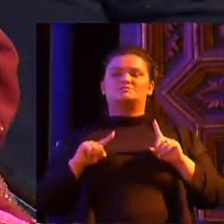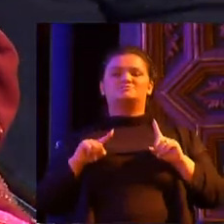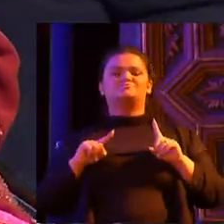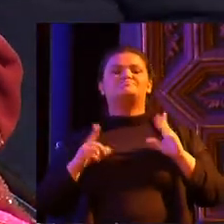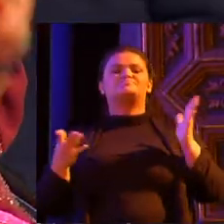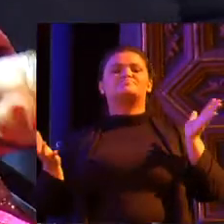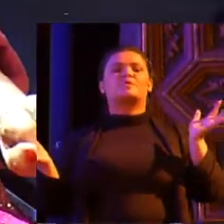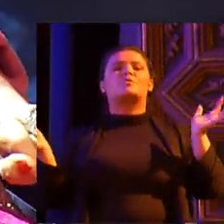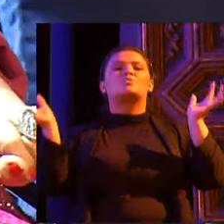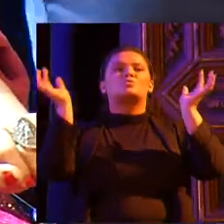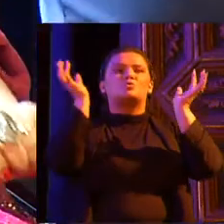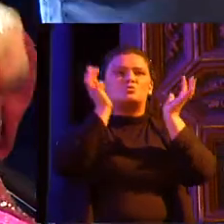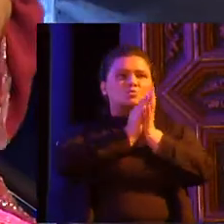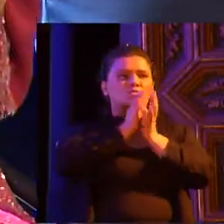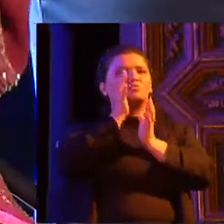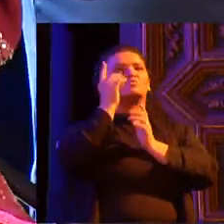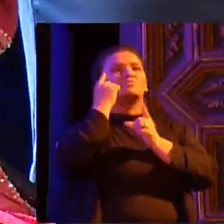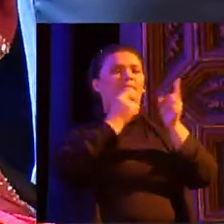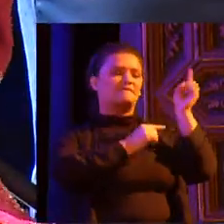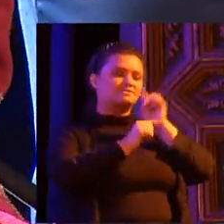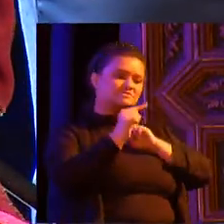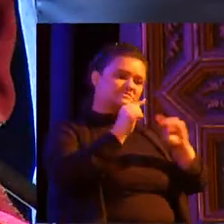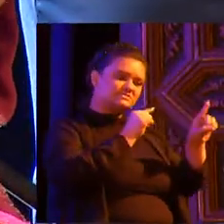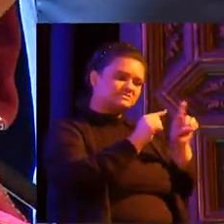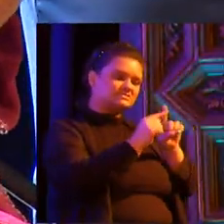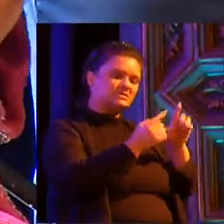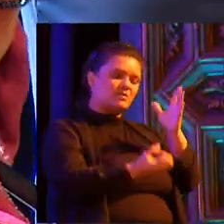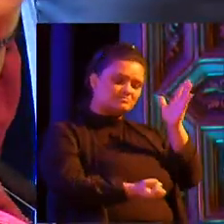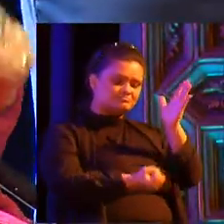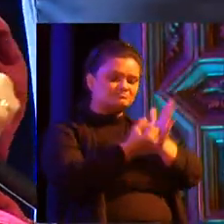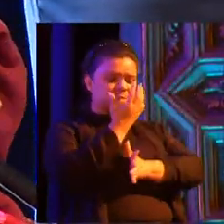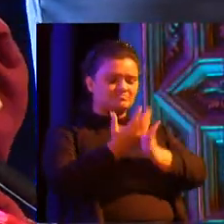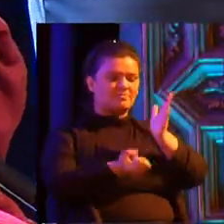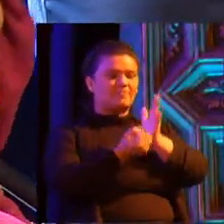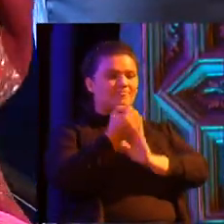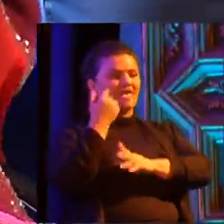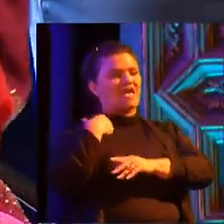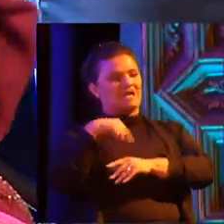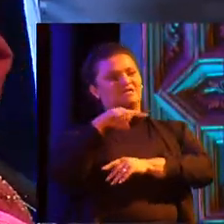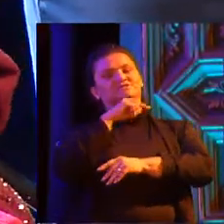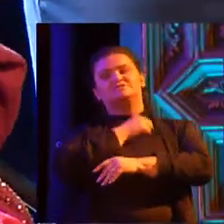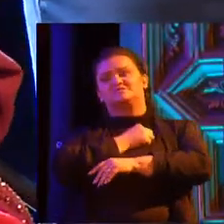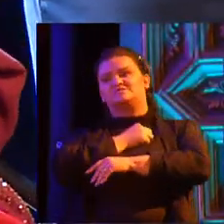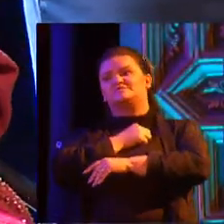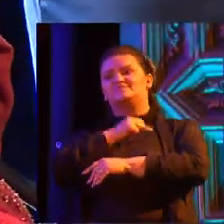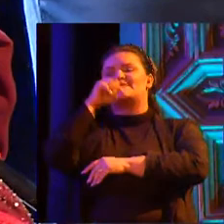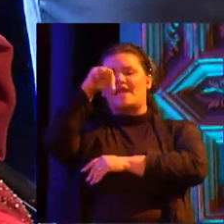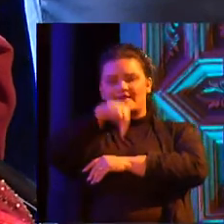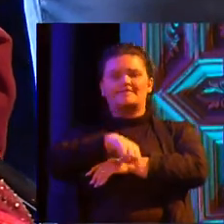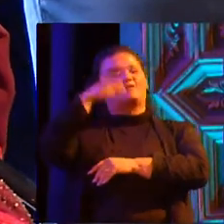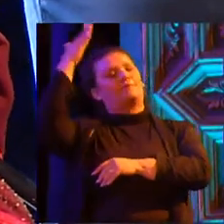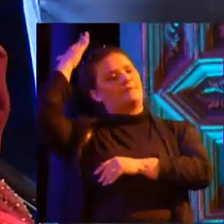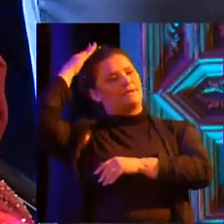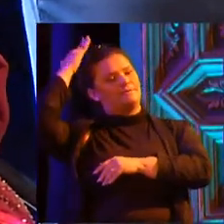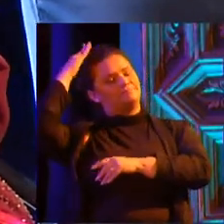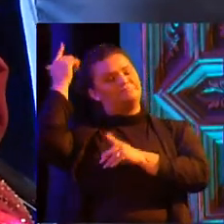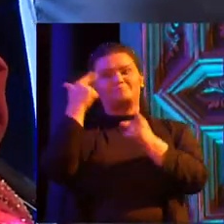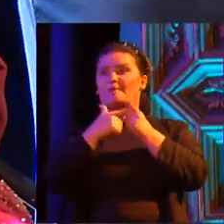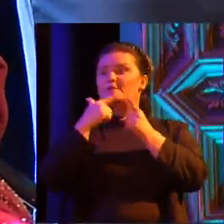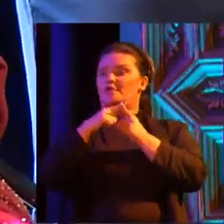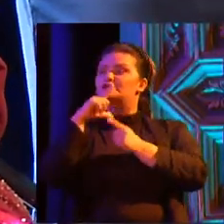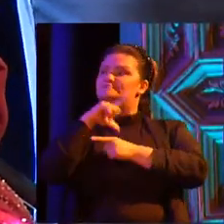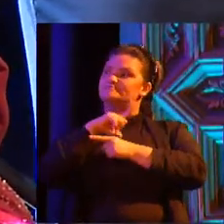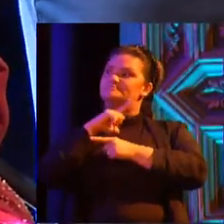celeiro musical é o da gente. É aqui o Pará. Porque nós tivemos